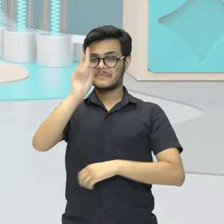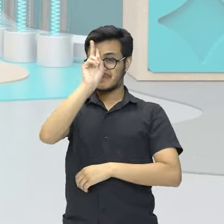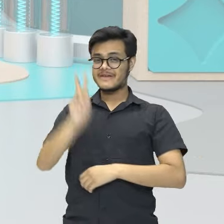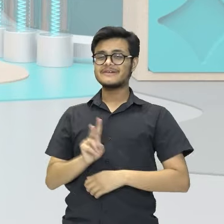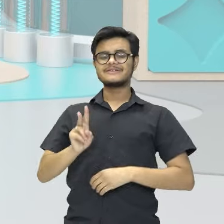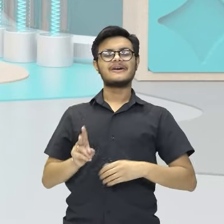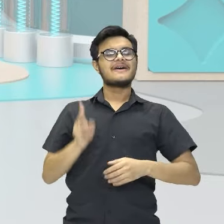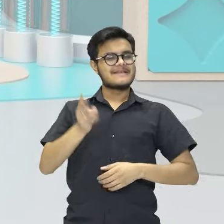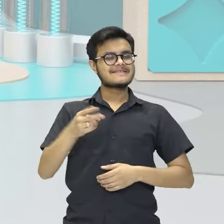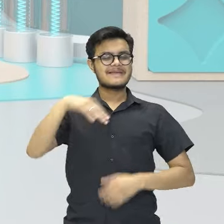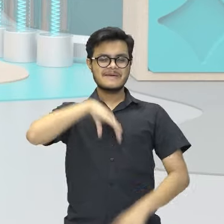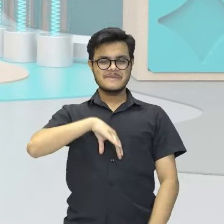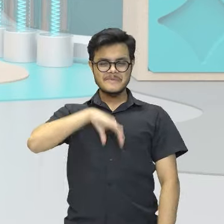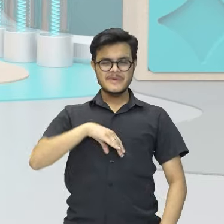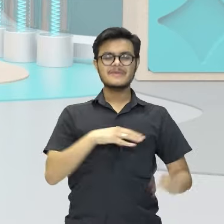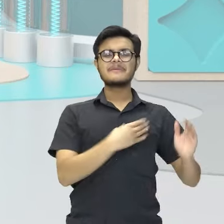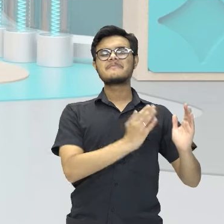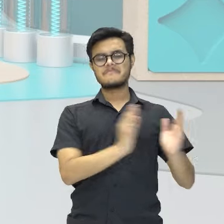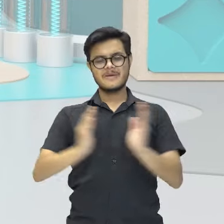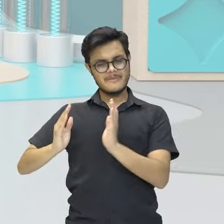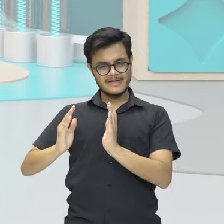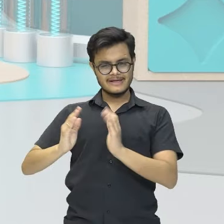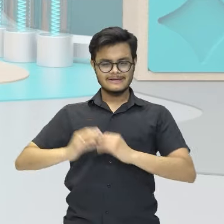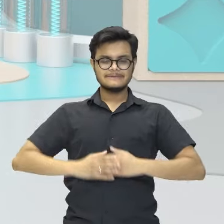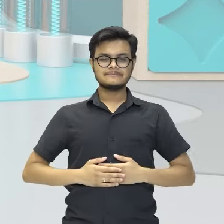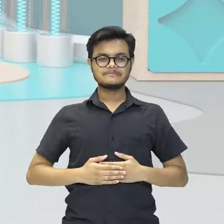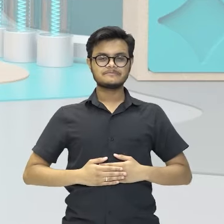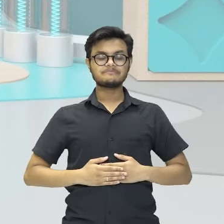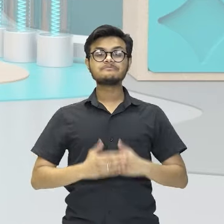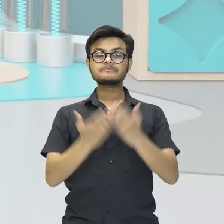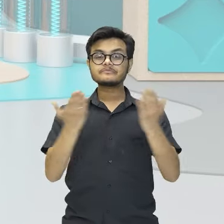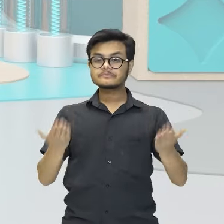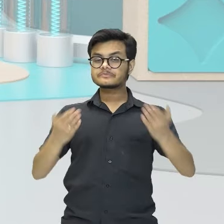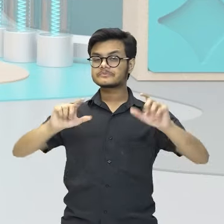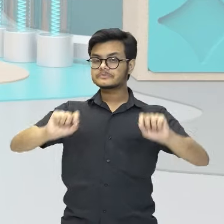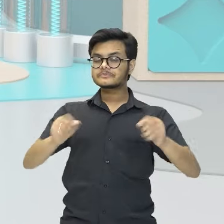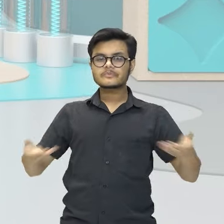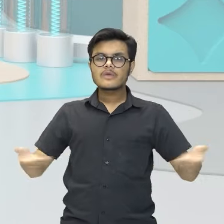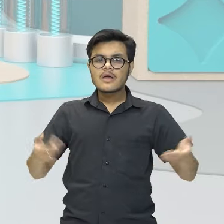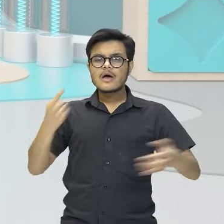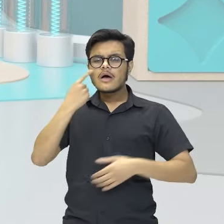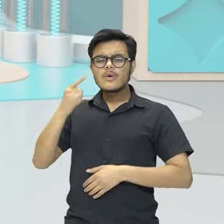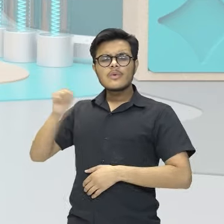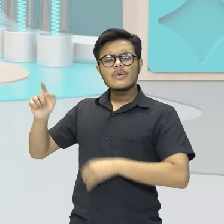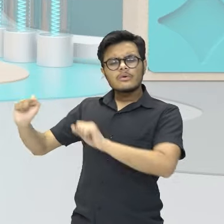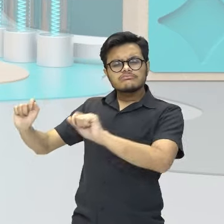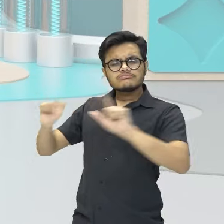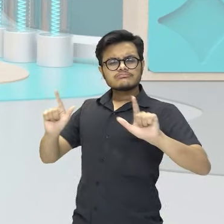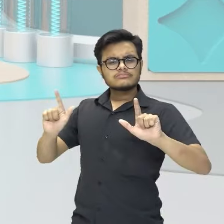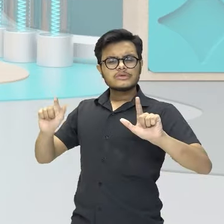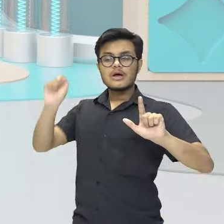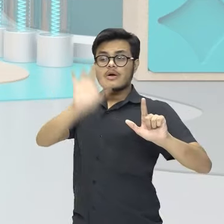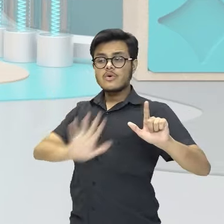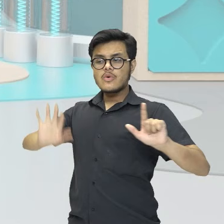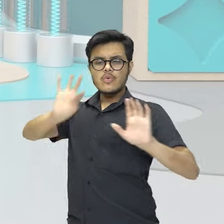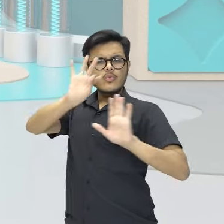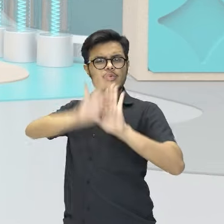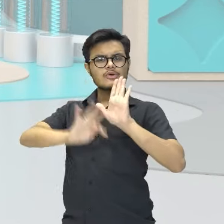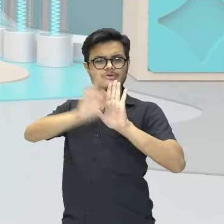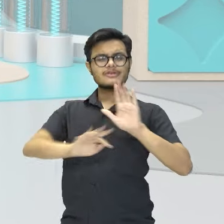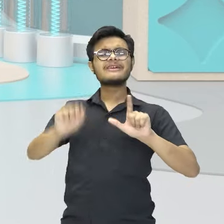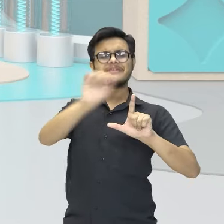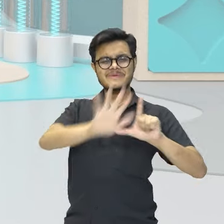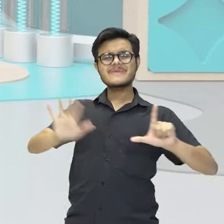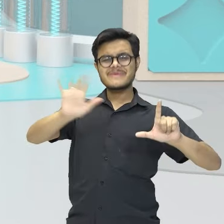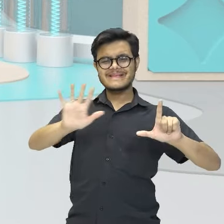nas aulas dos nossos módulos não é e aqui no caso nós escolhíamos um gênero textual que é a história em